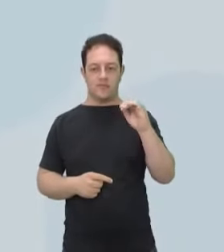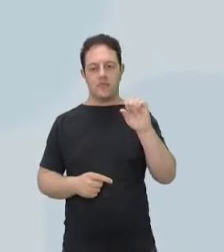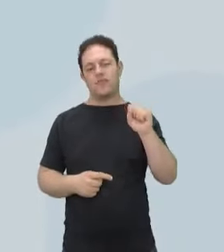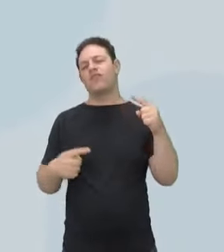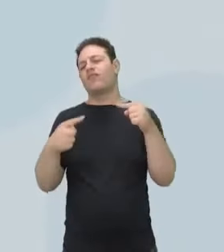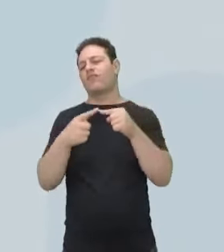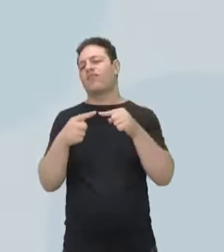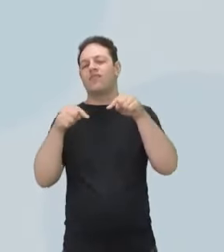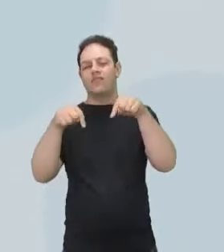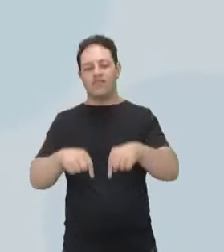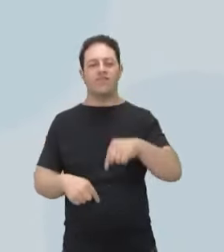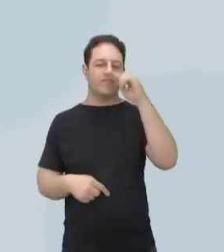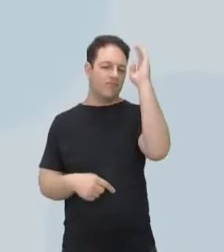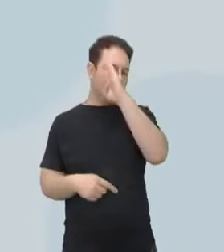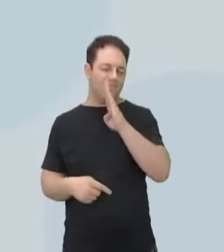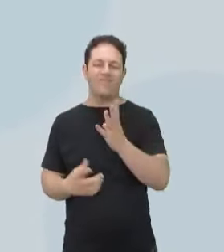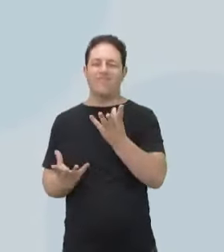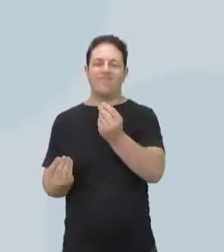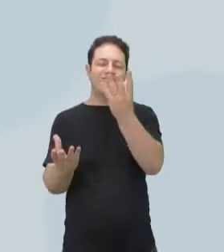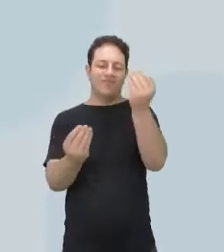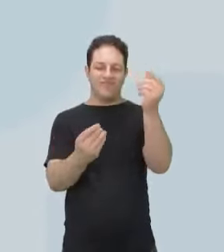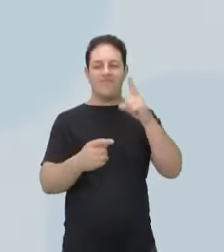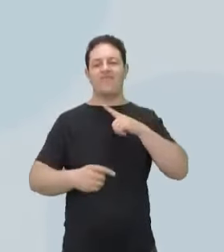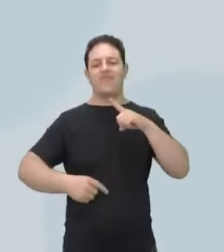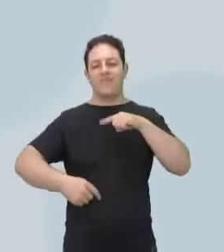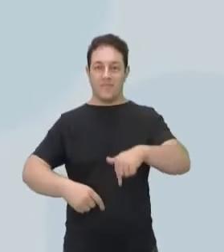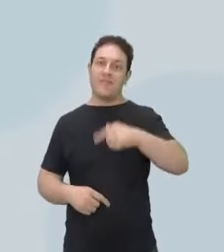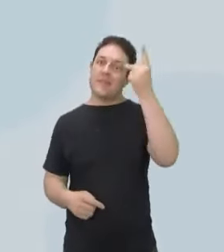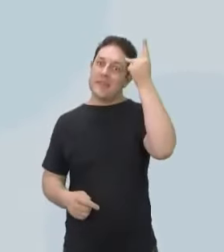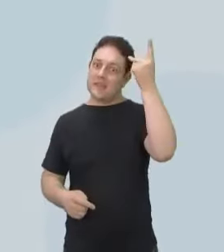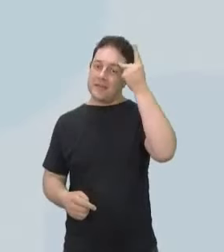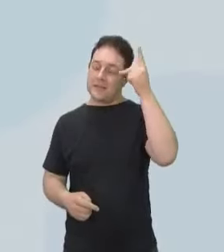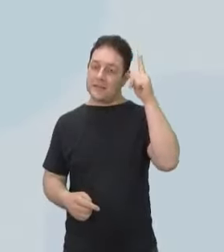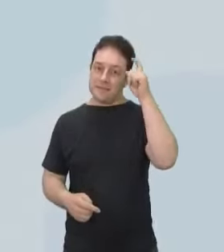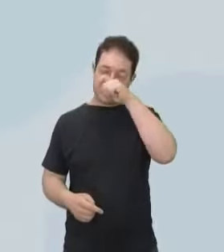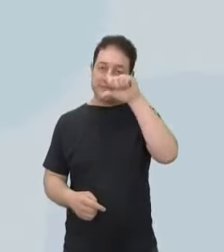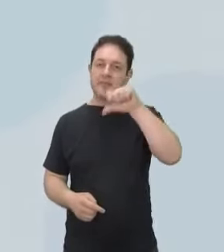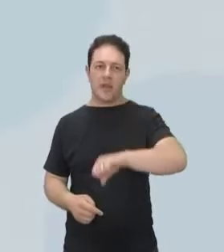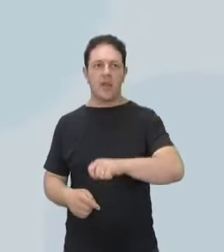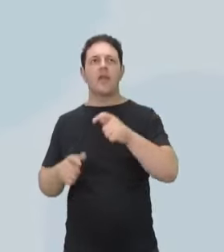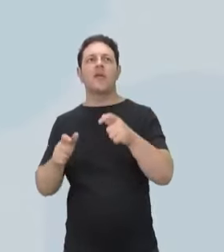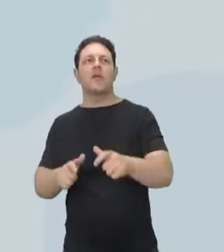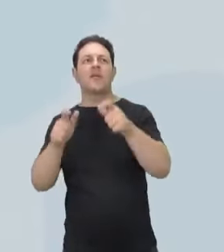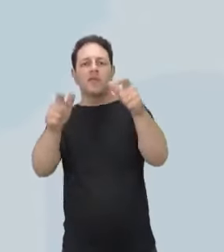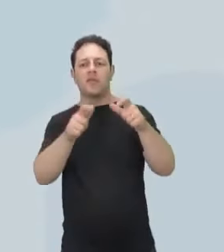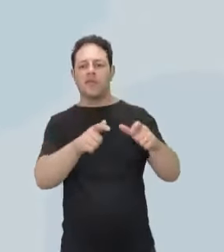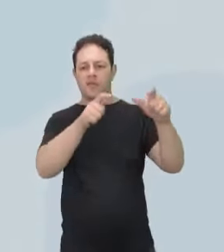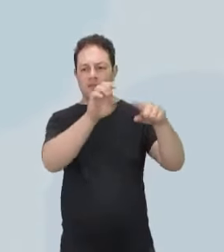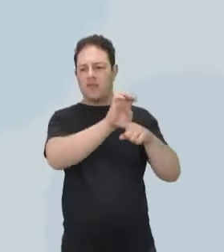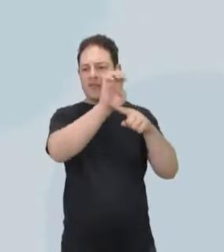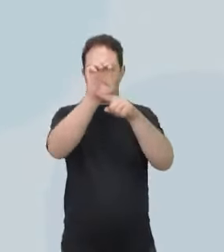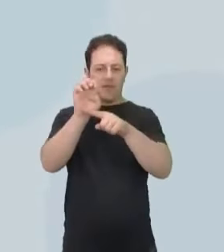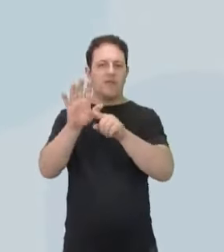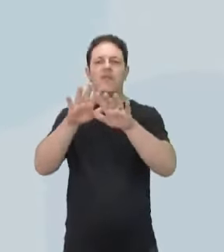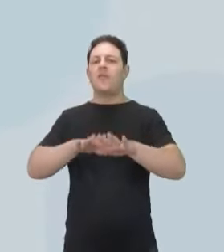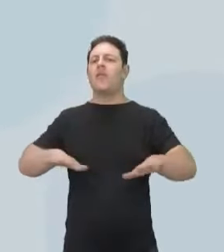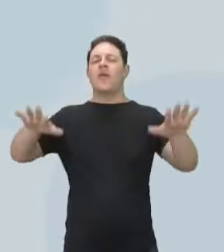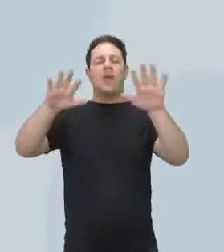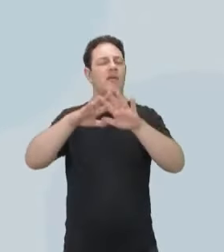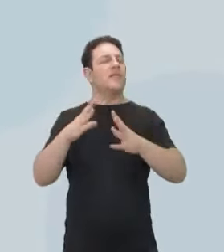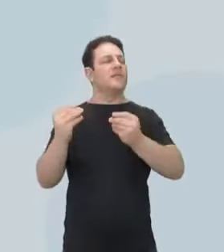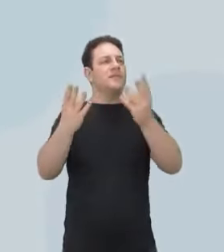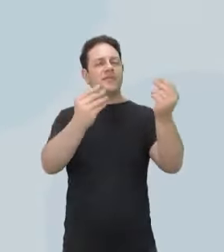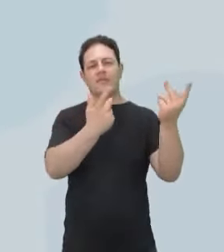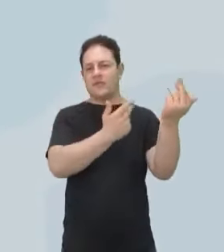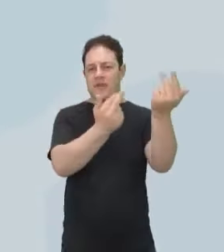grandes conhecidos aí da população como um todo. Estado de São Paulo, principalmente. Todos, né? Todos, né? É verdade. Nenhum local onde